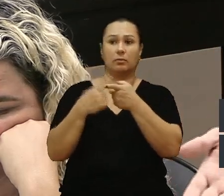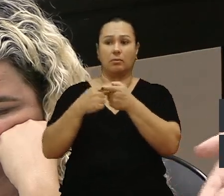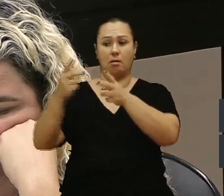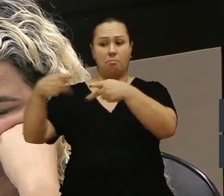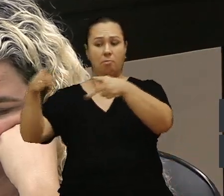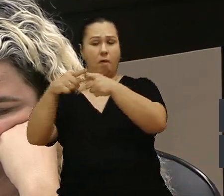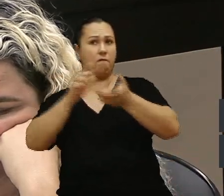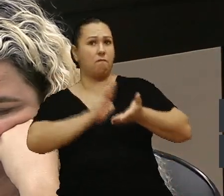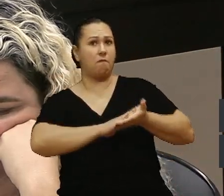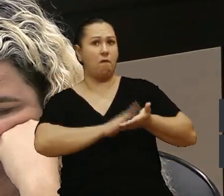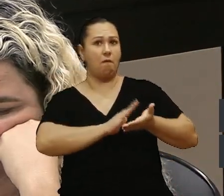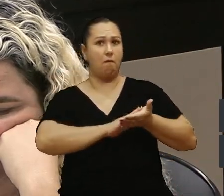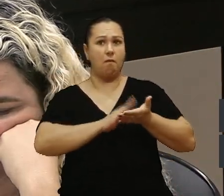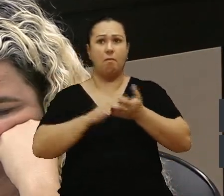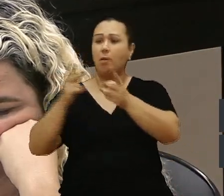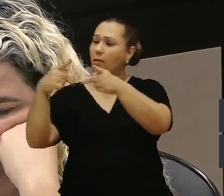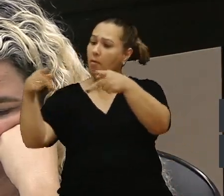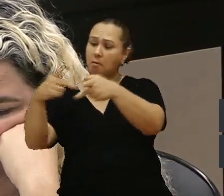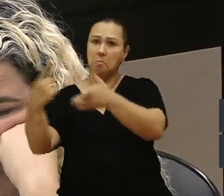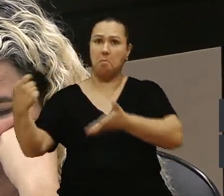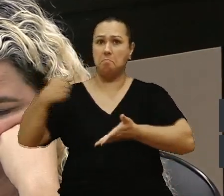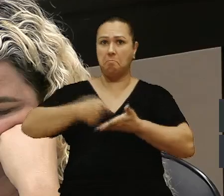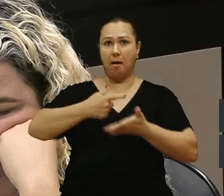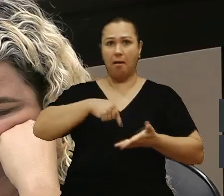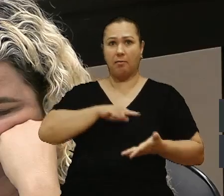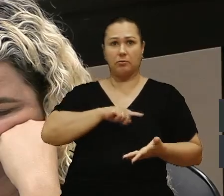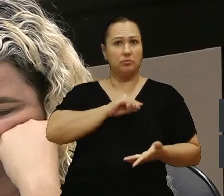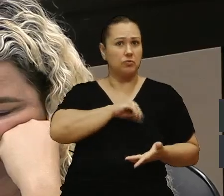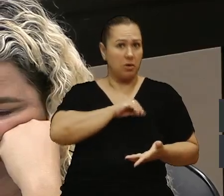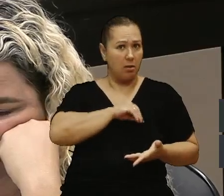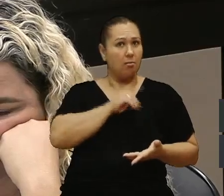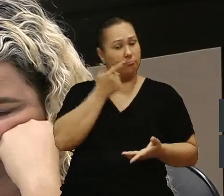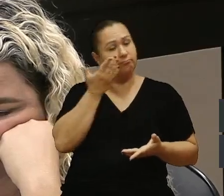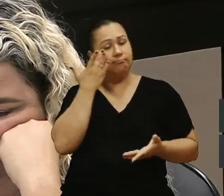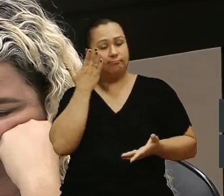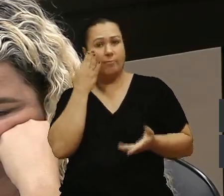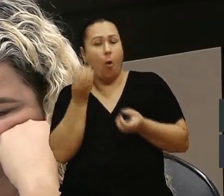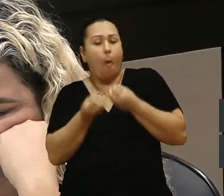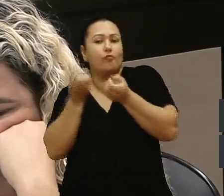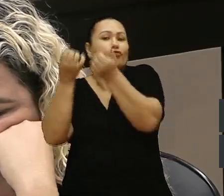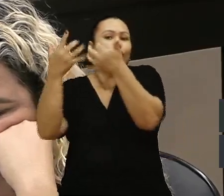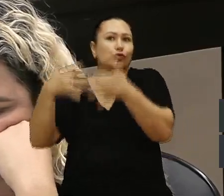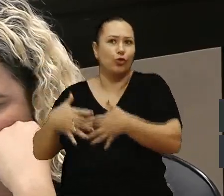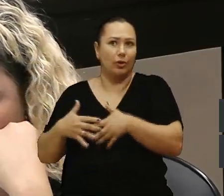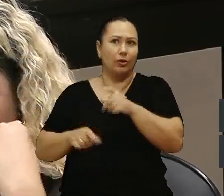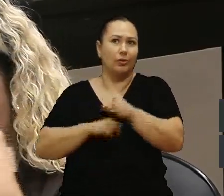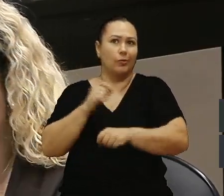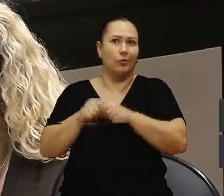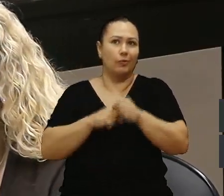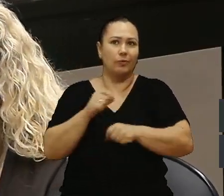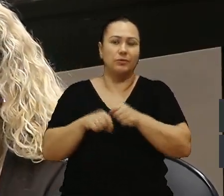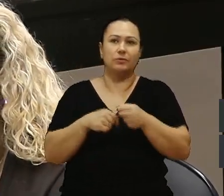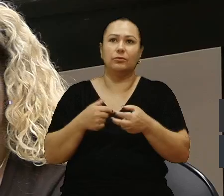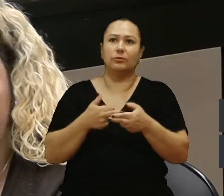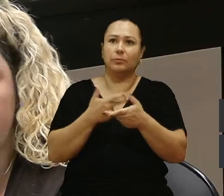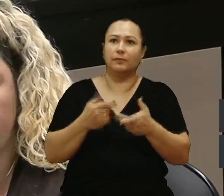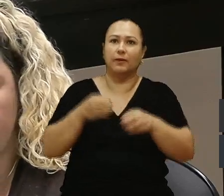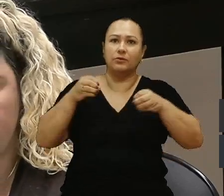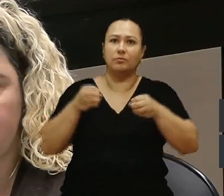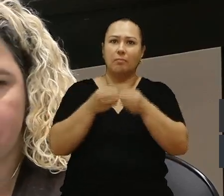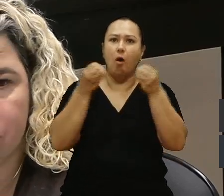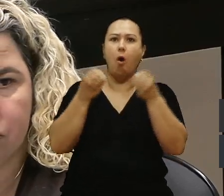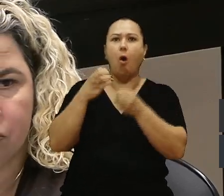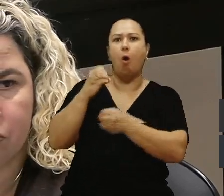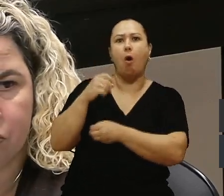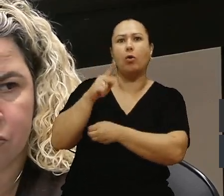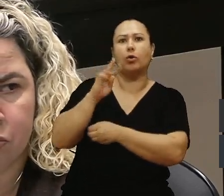o povo paga nosso salário, né? E assim a gente sabe como é que funciona. A Oktoberfest deu um lucro ali, na verdade movimentou e deu